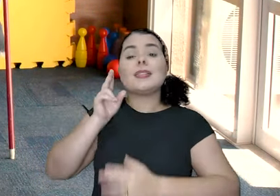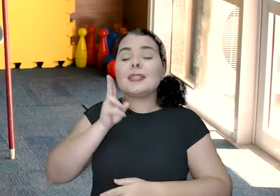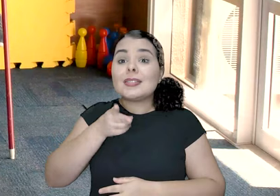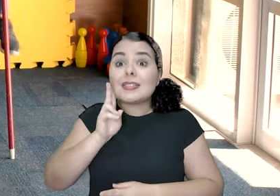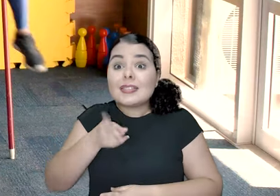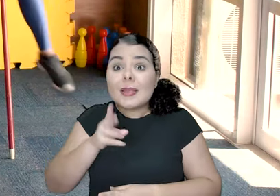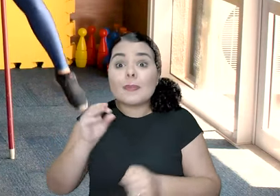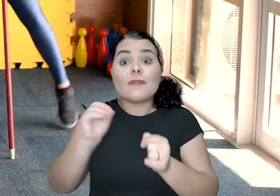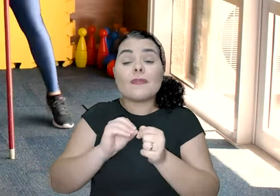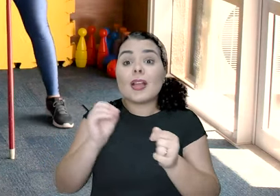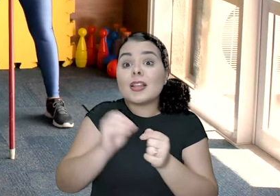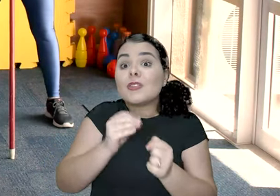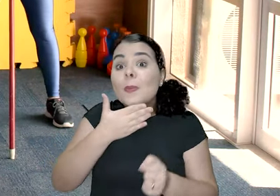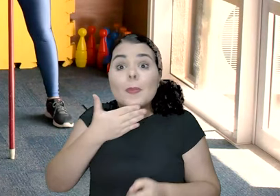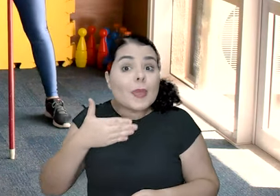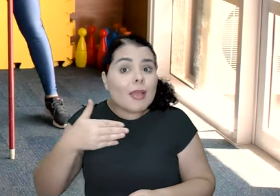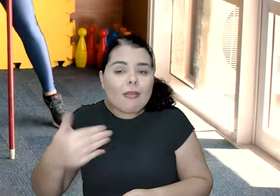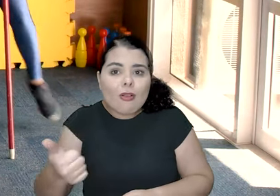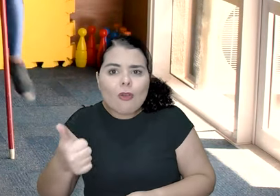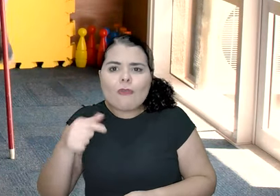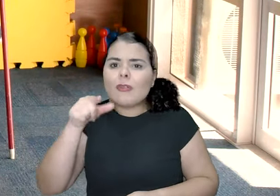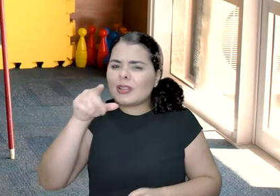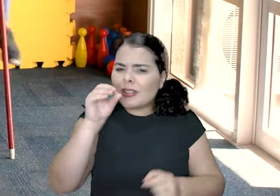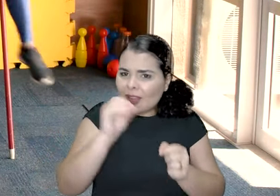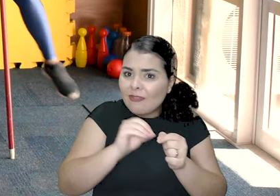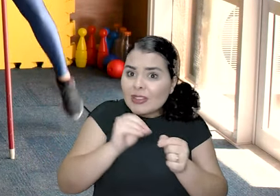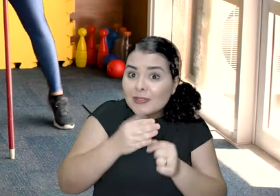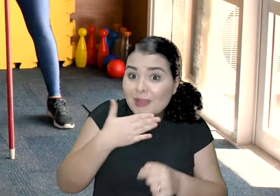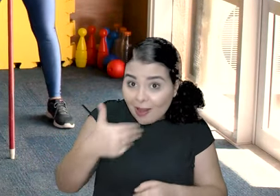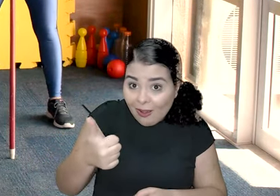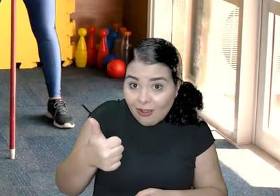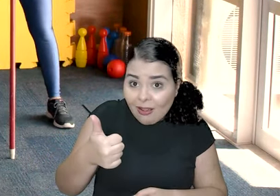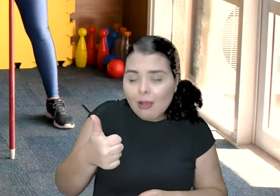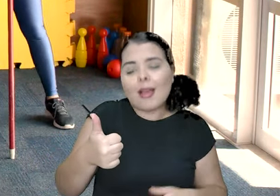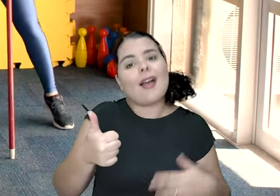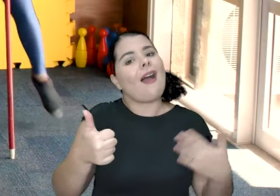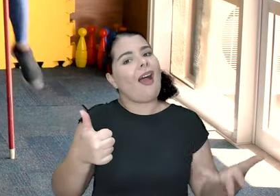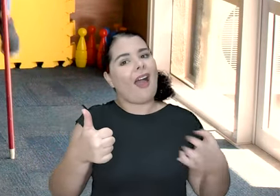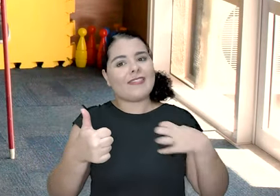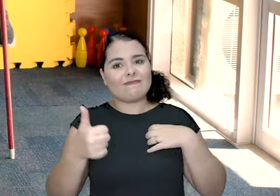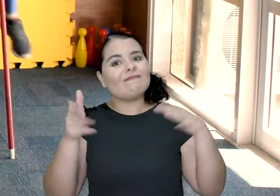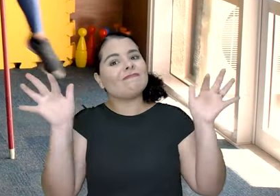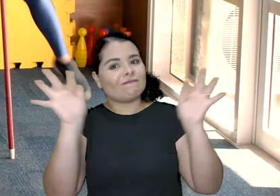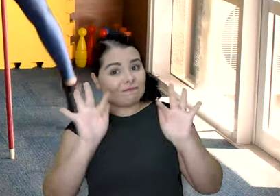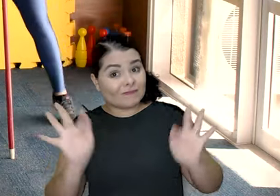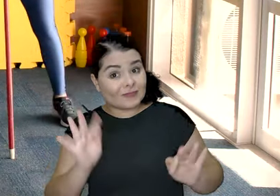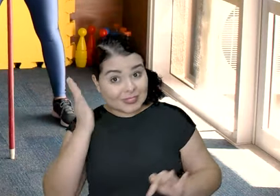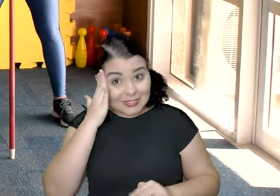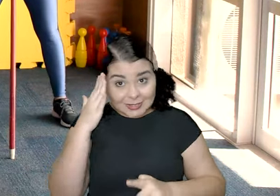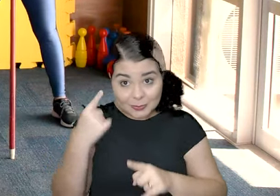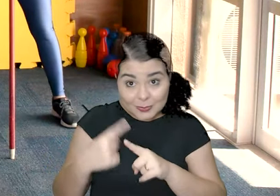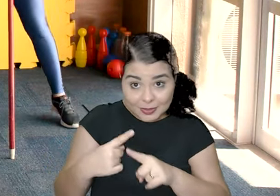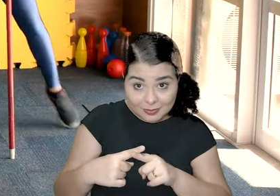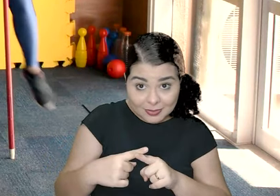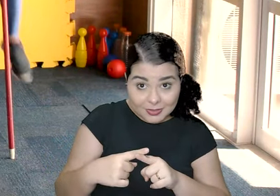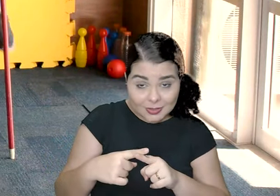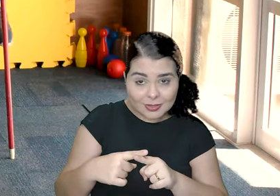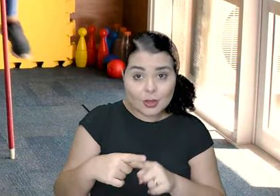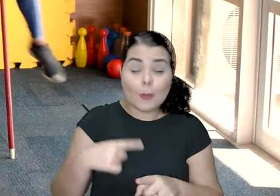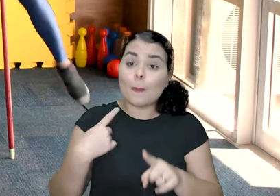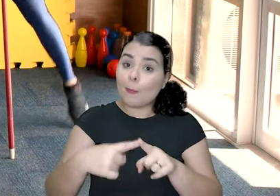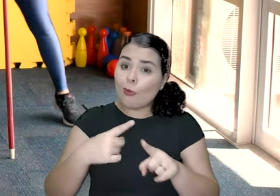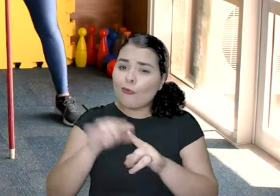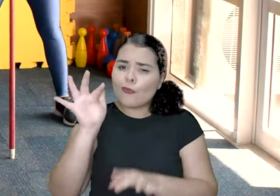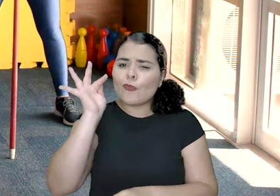seu melhor. Se você está fazendo o seu melhor, eu estou feliz. Sabe por quê? Eu sei que daqui a